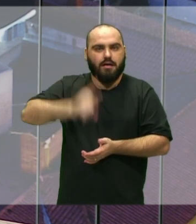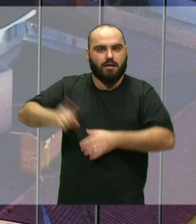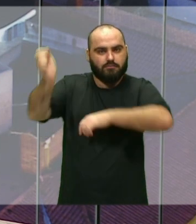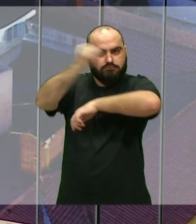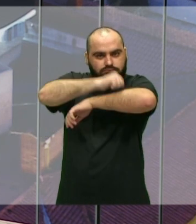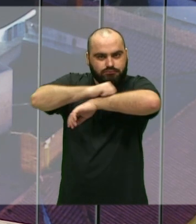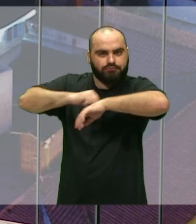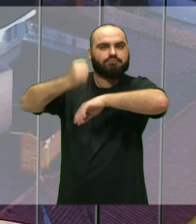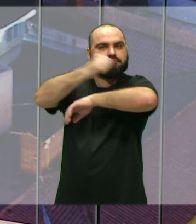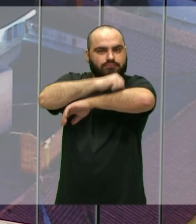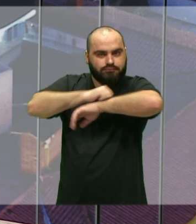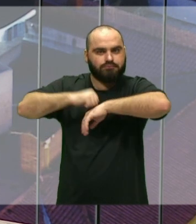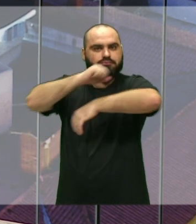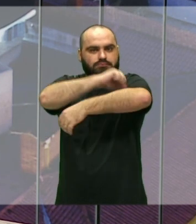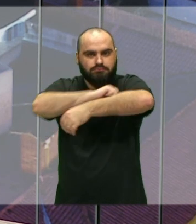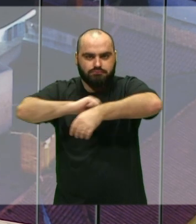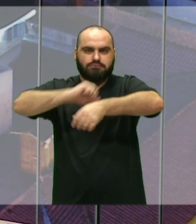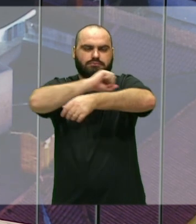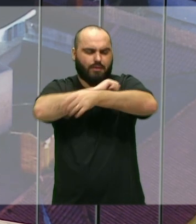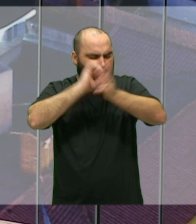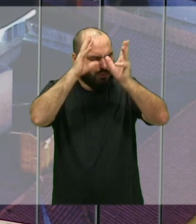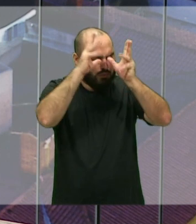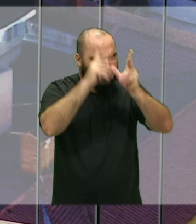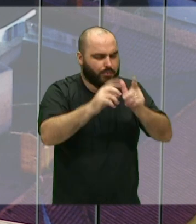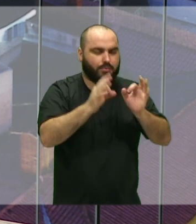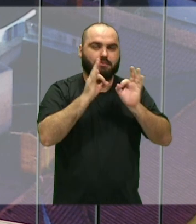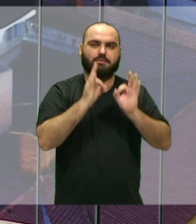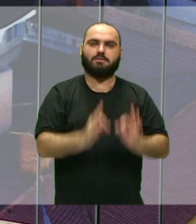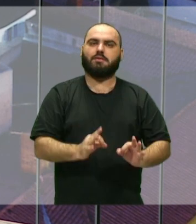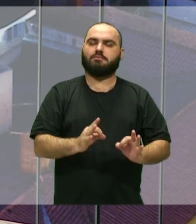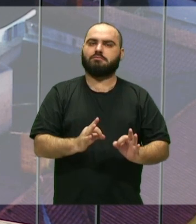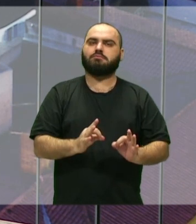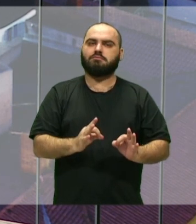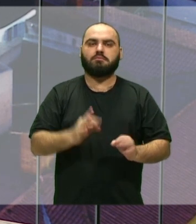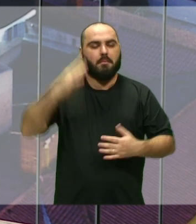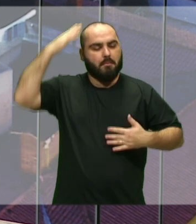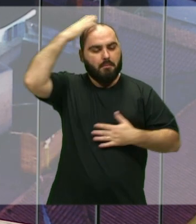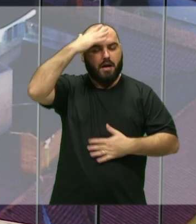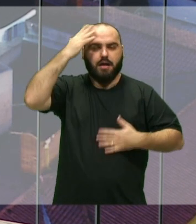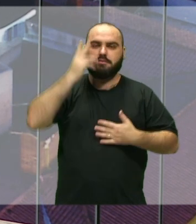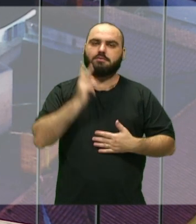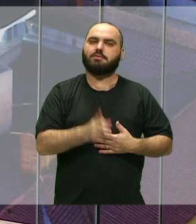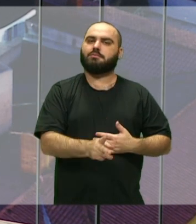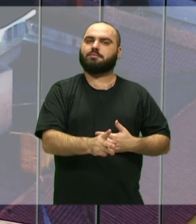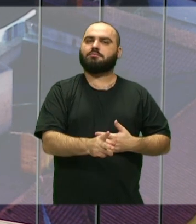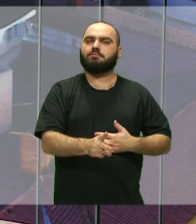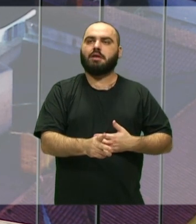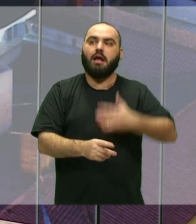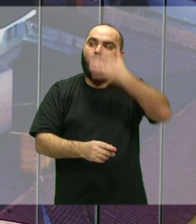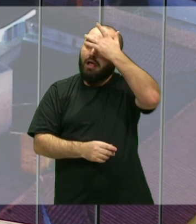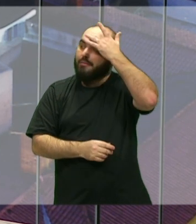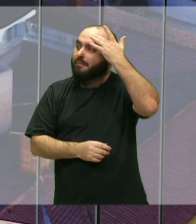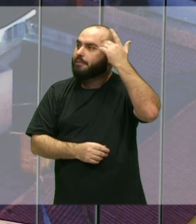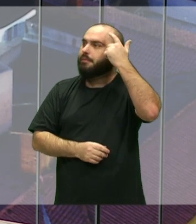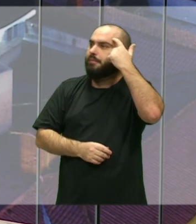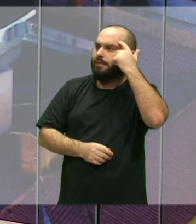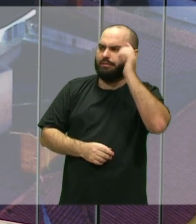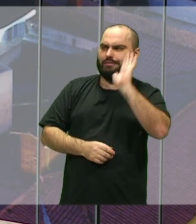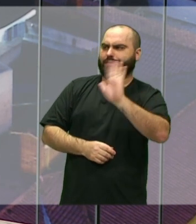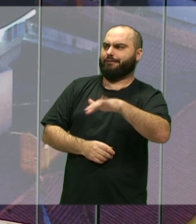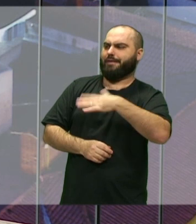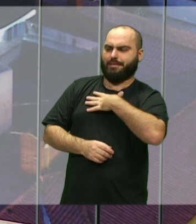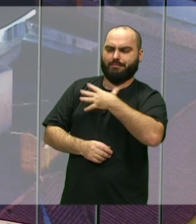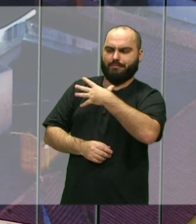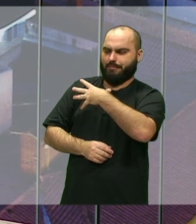gente faz o banho seco, a gente faz tudo certinho. E a cachorra toma banho, então o pessoal acha muito dessa, não, vai soltar pelo, vai sujar o